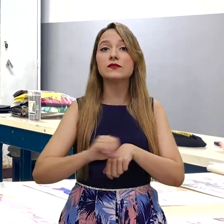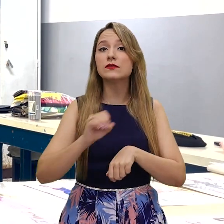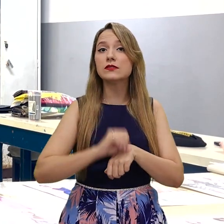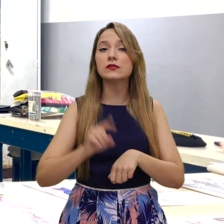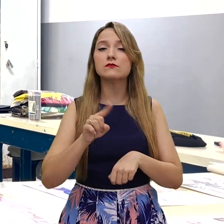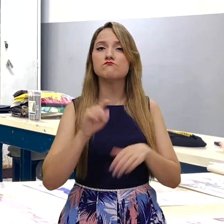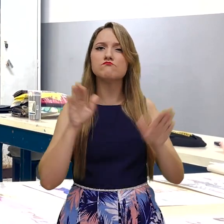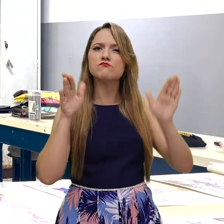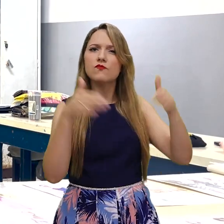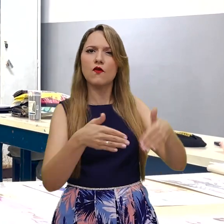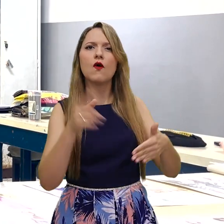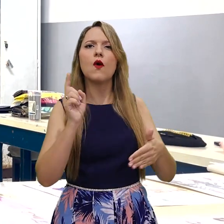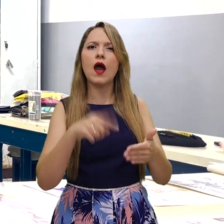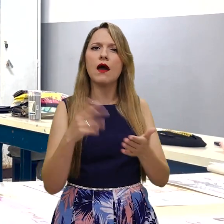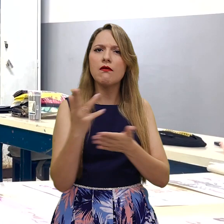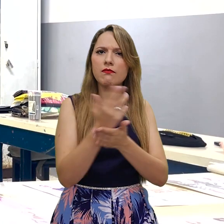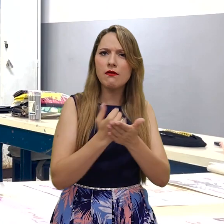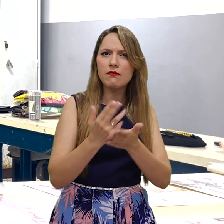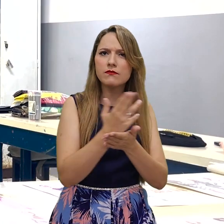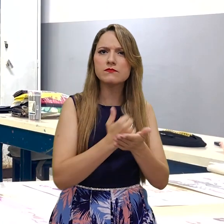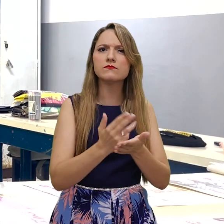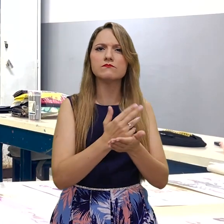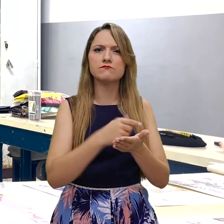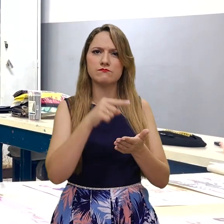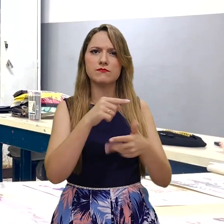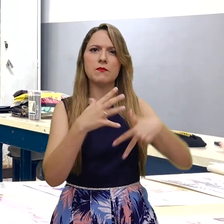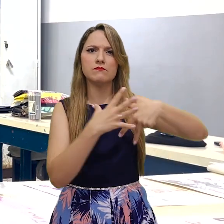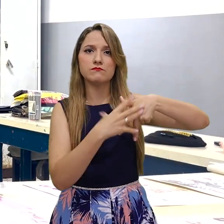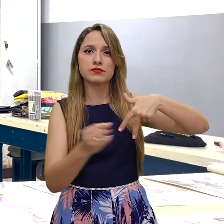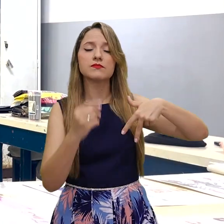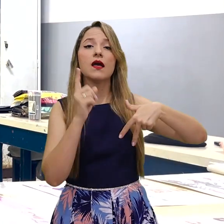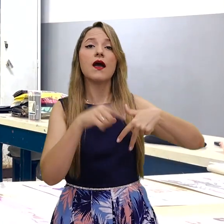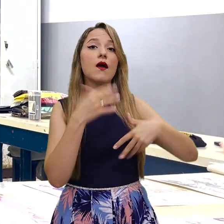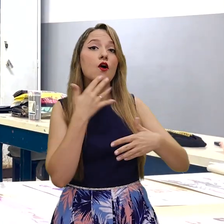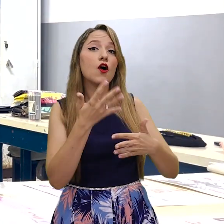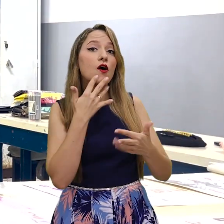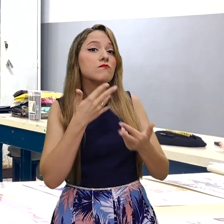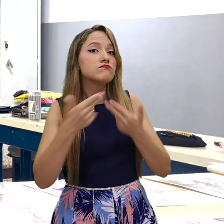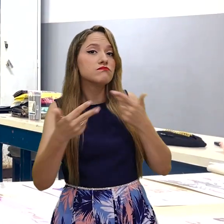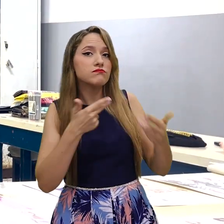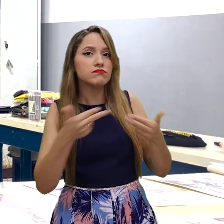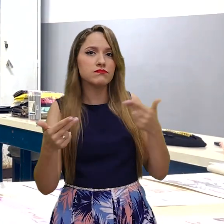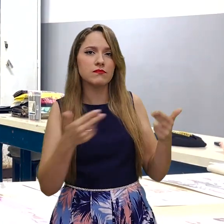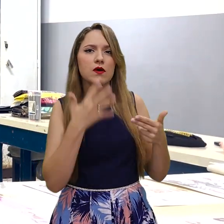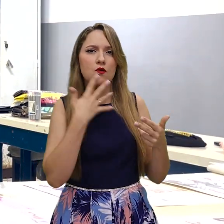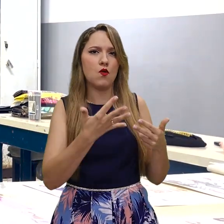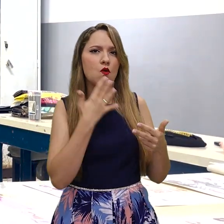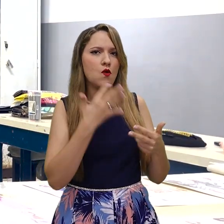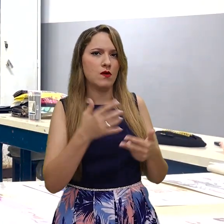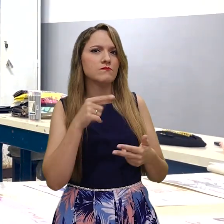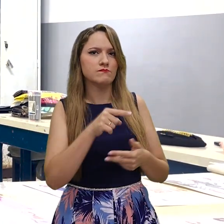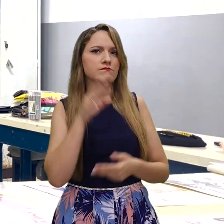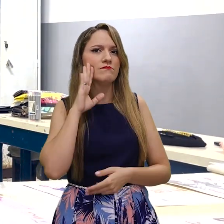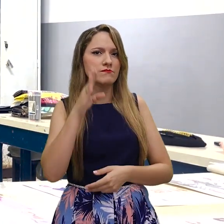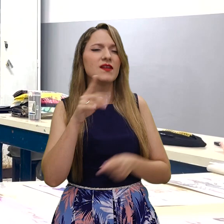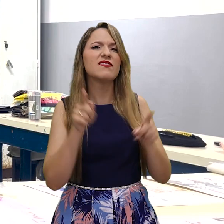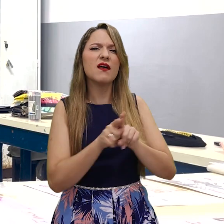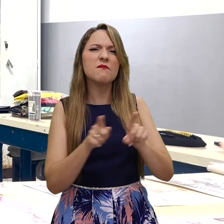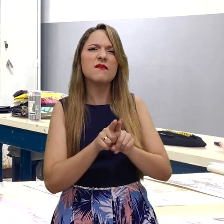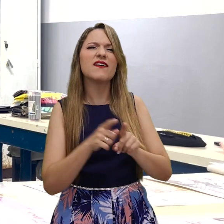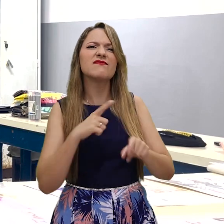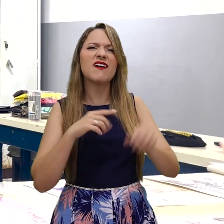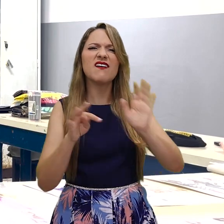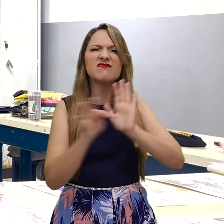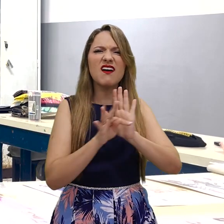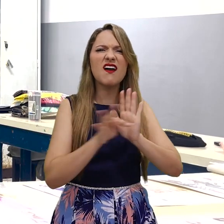a ilustração, só que na vertente da aquarela. Então, assim, o carro-chefe é a aquarela. E nós também misturamos algumas